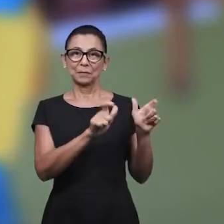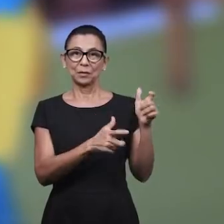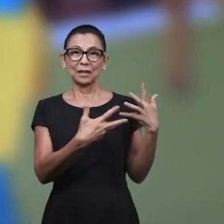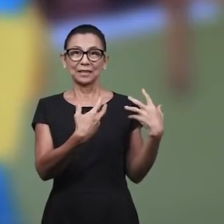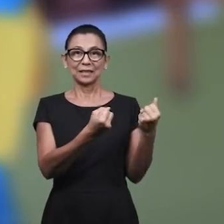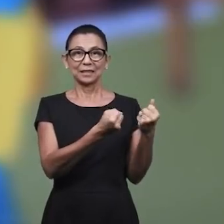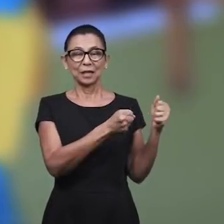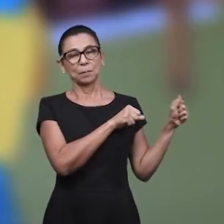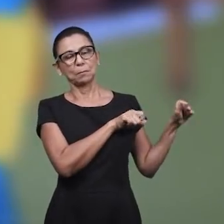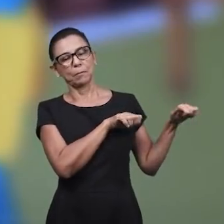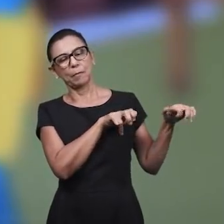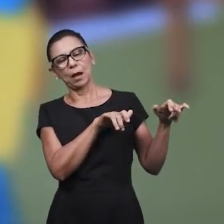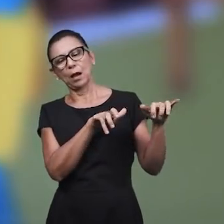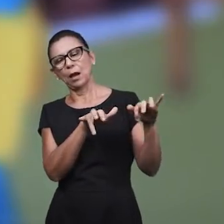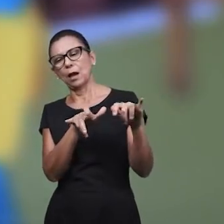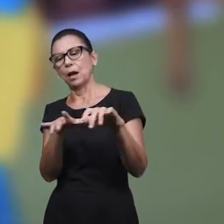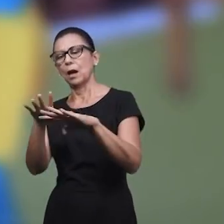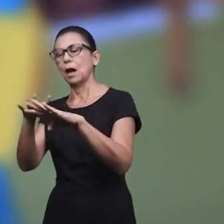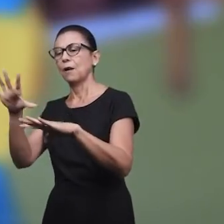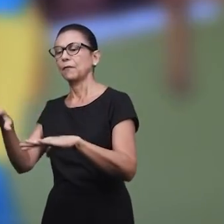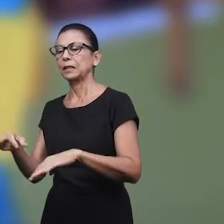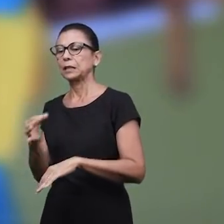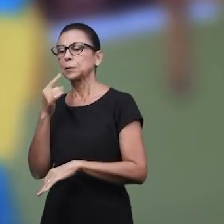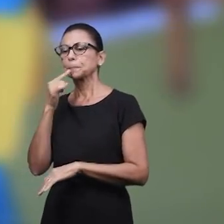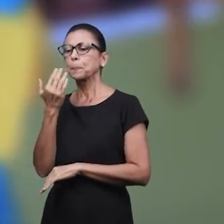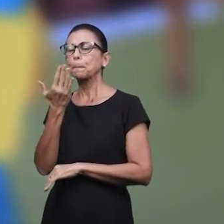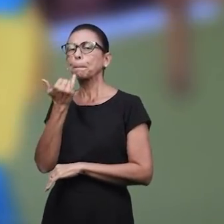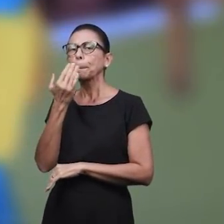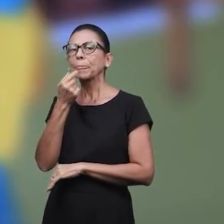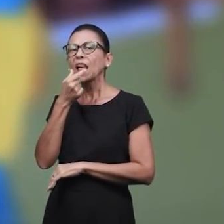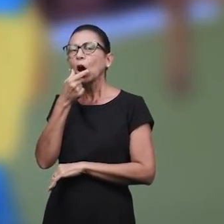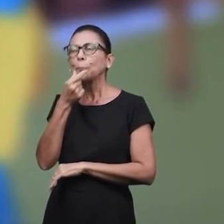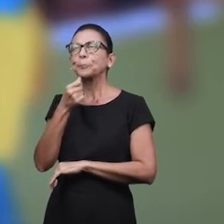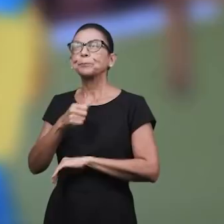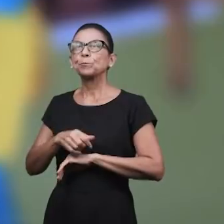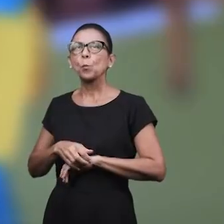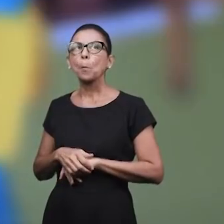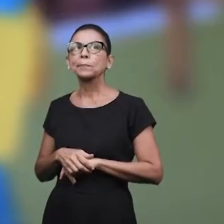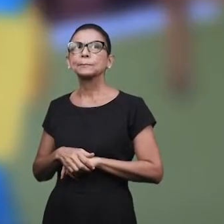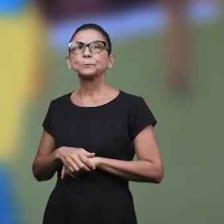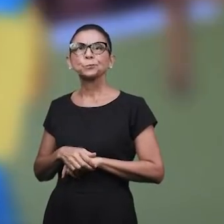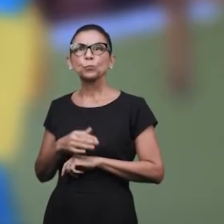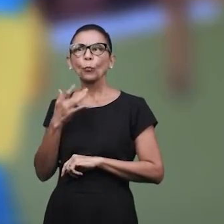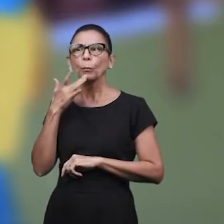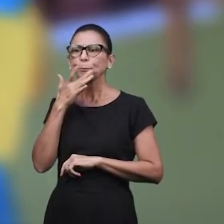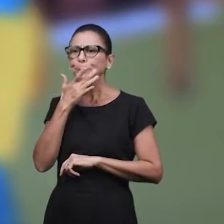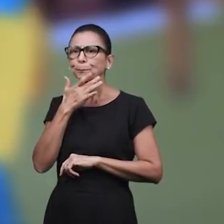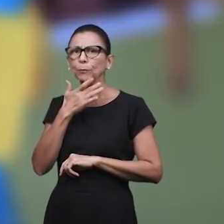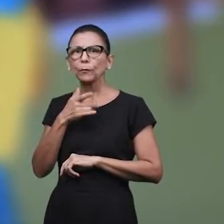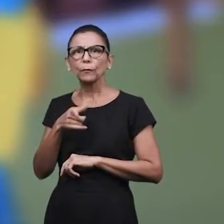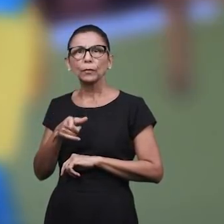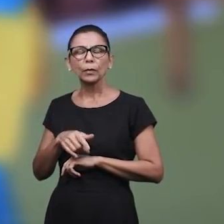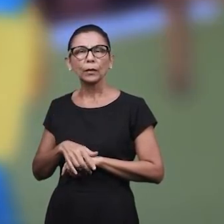e lá puderam comer das uvas e também beber do vinho produzido. Eles tinham acesso à